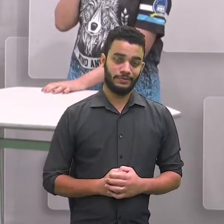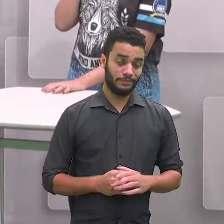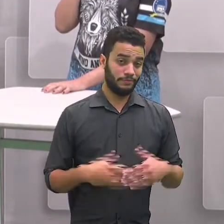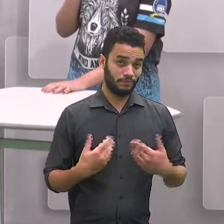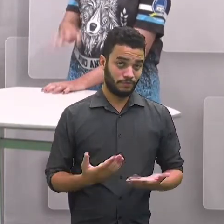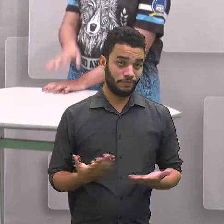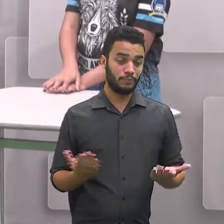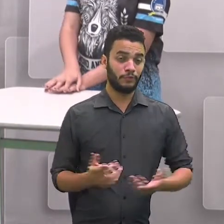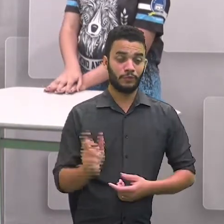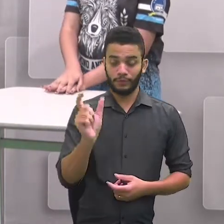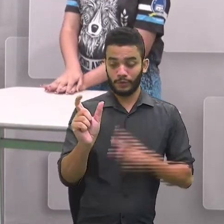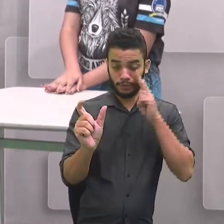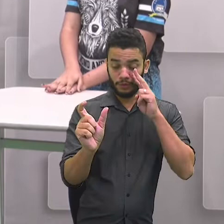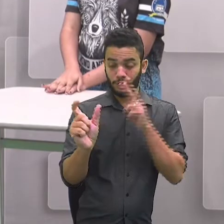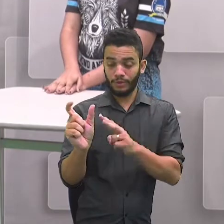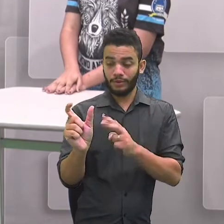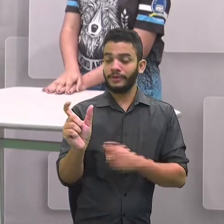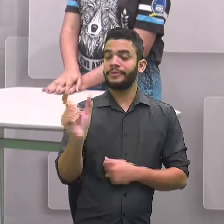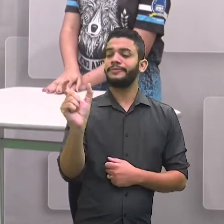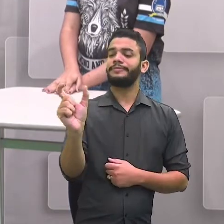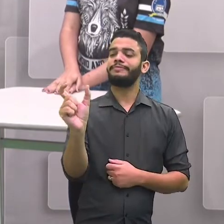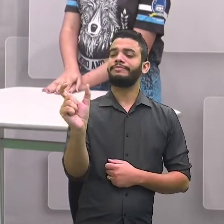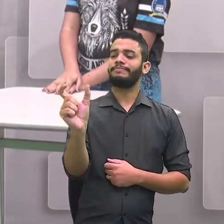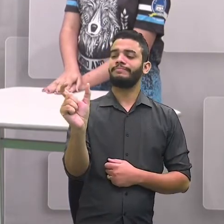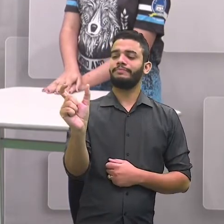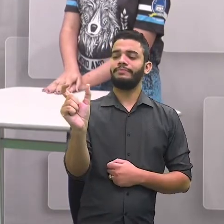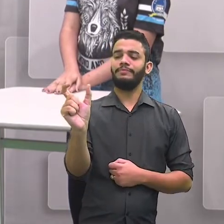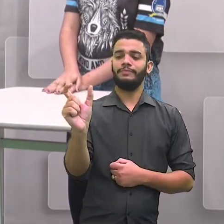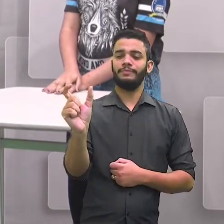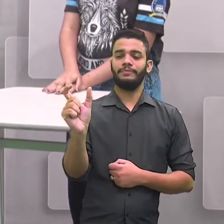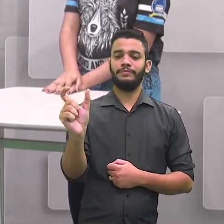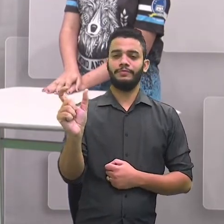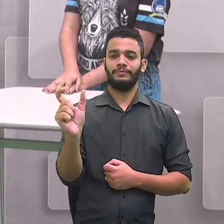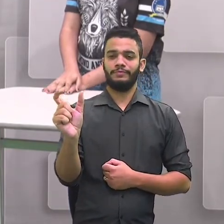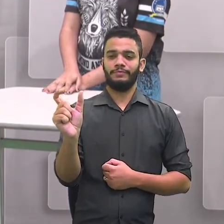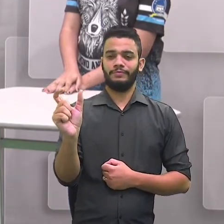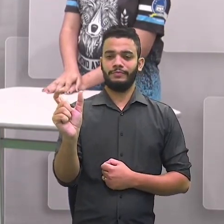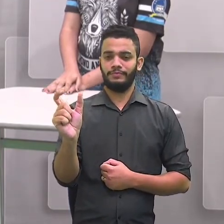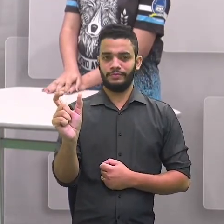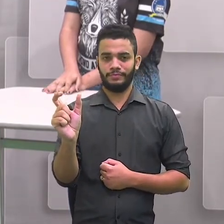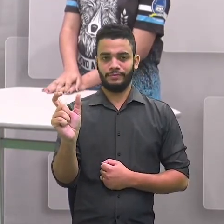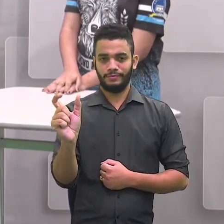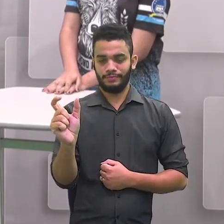Vamos descobrir. Sua palavra está